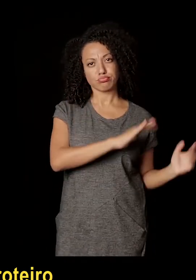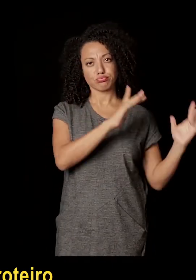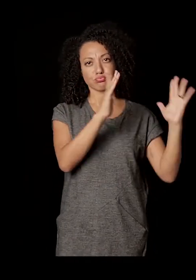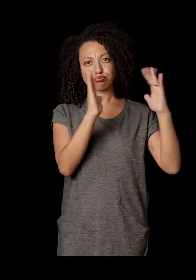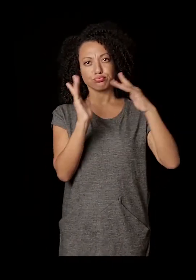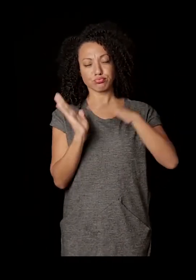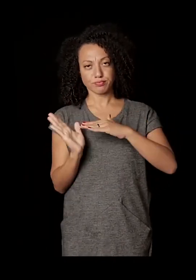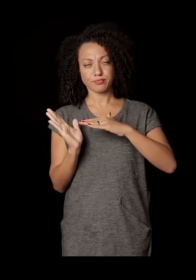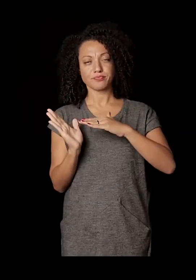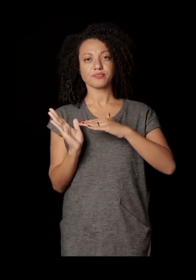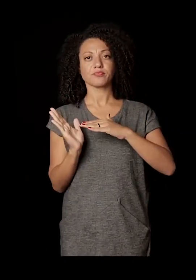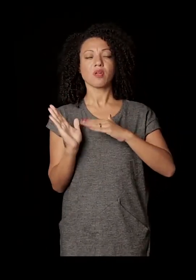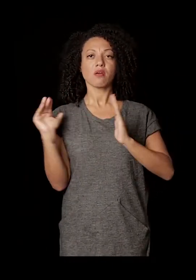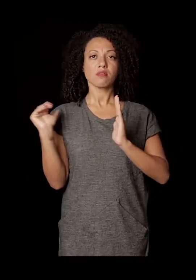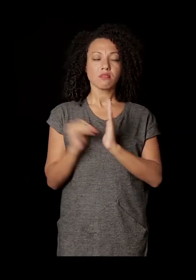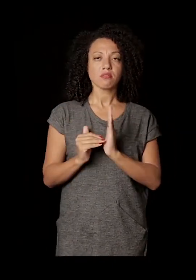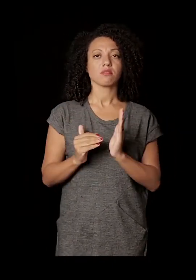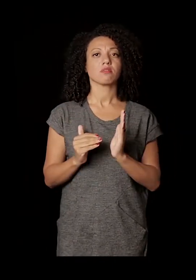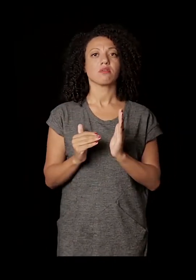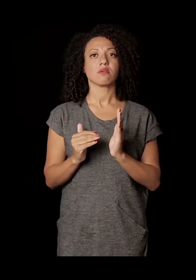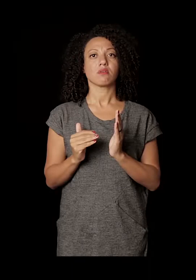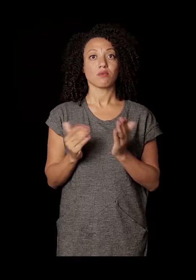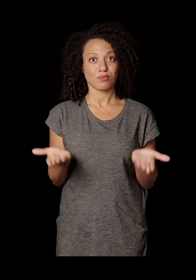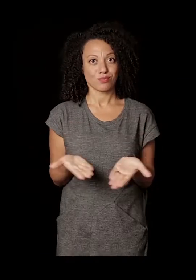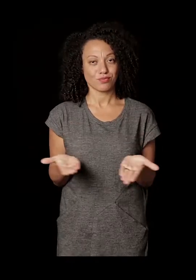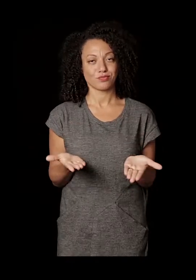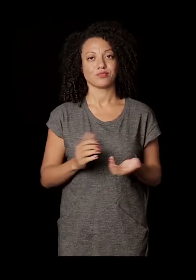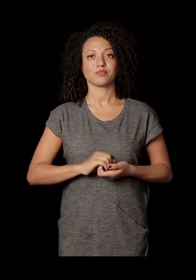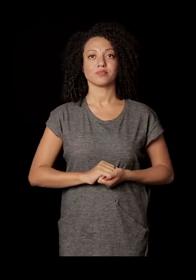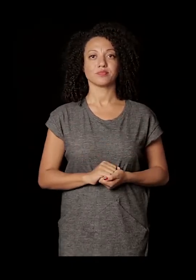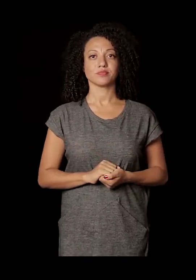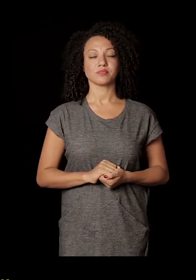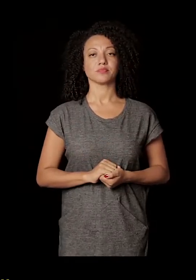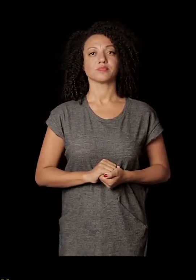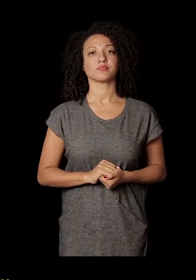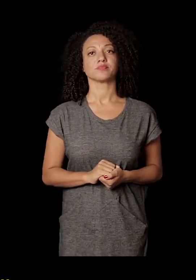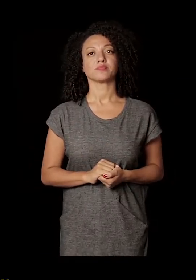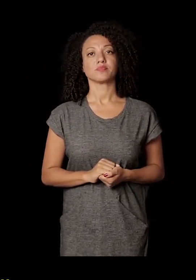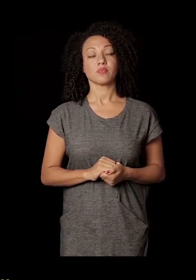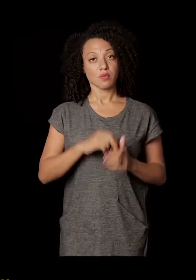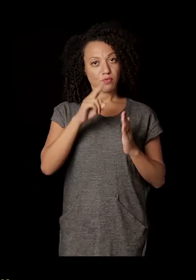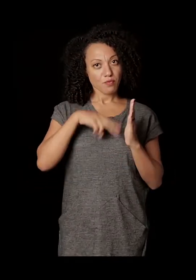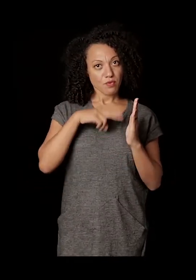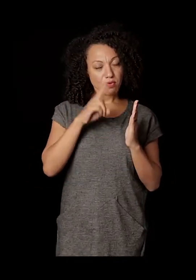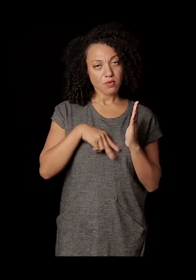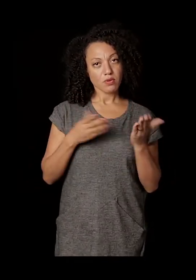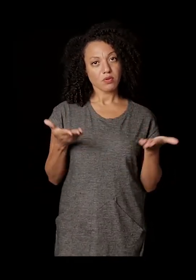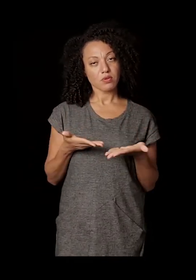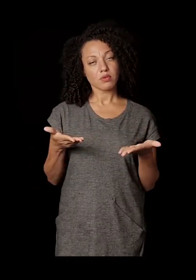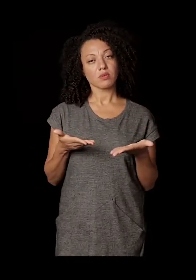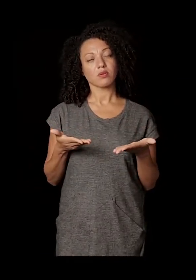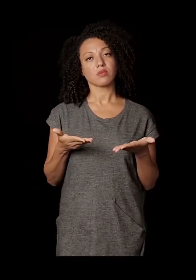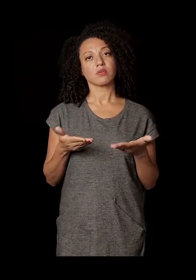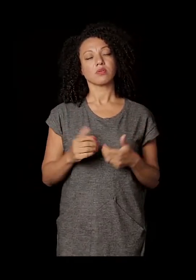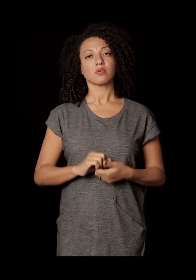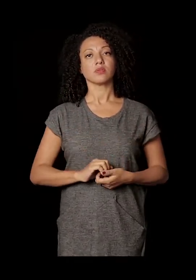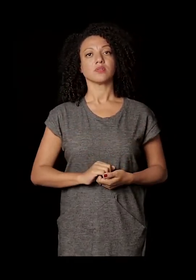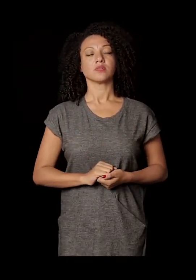atrás e vem até esse painel. Eu vou ler aqui, então,